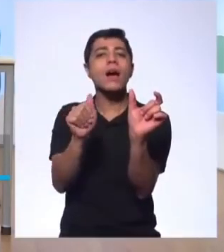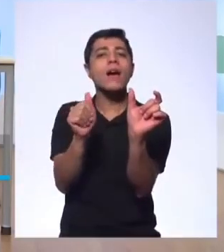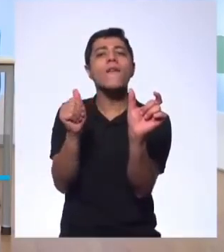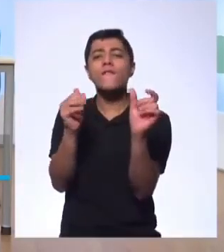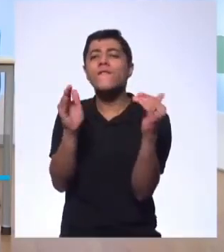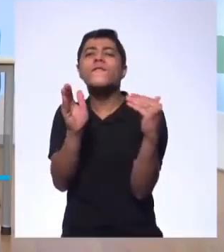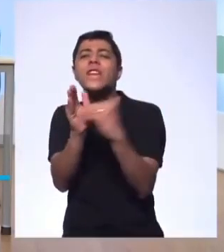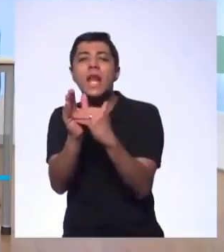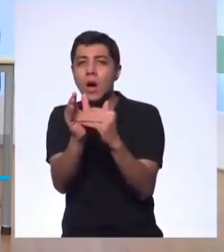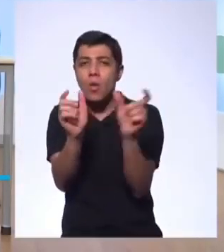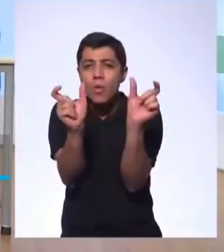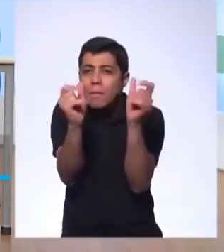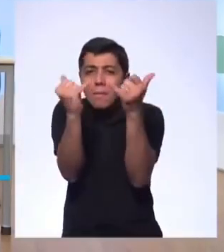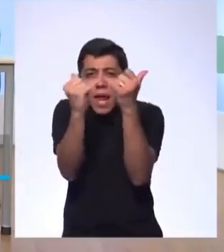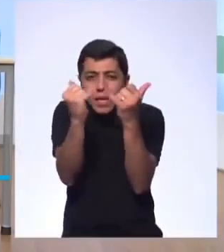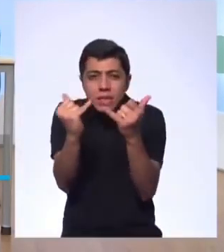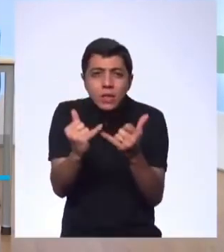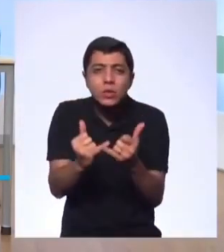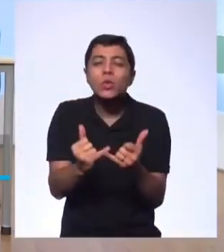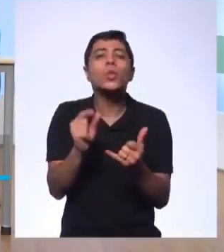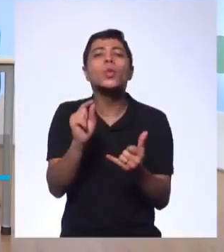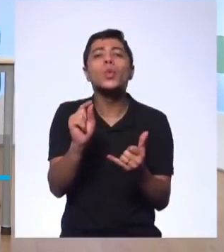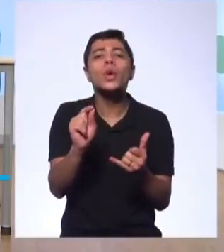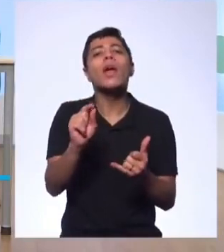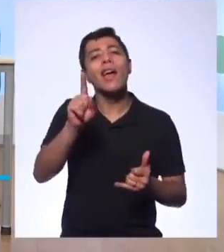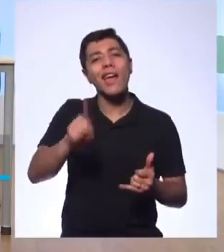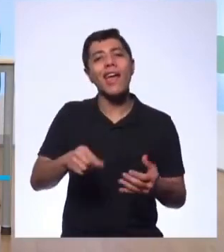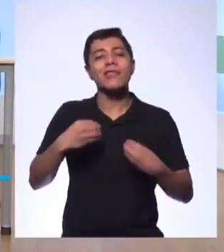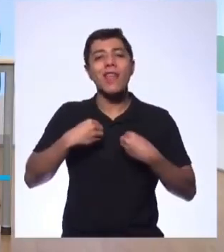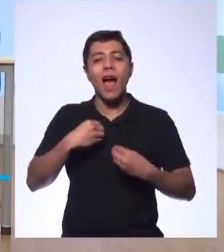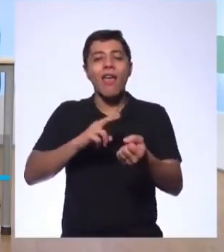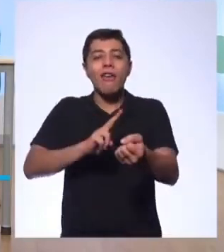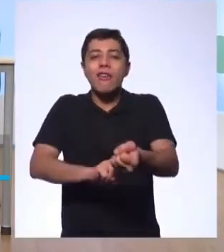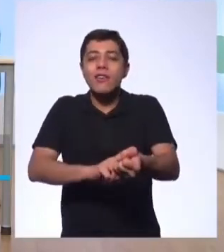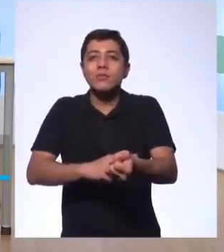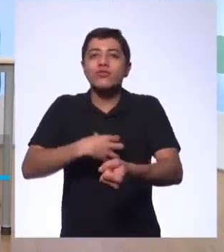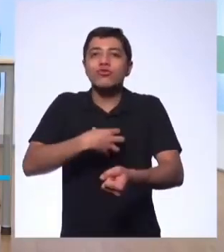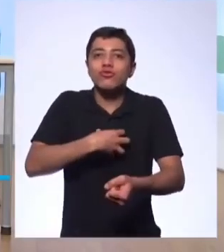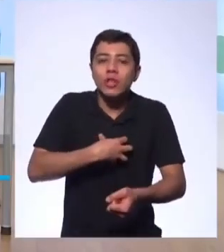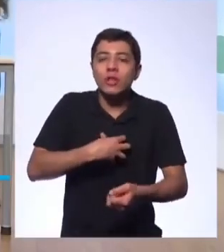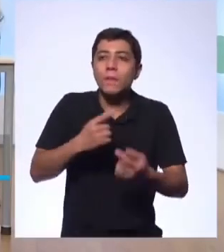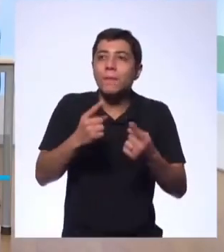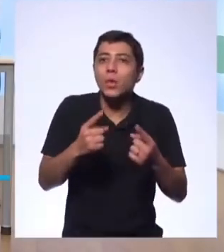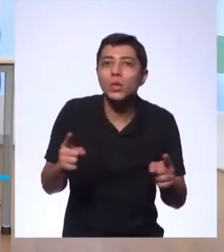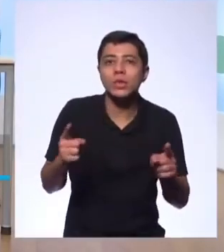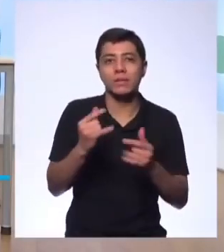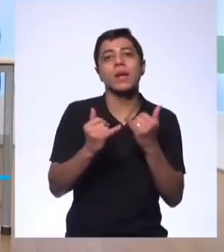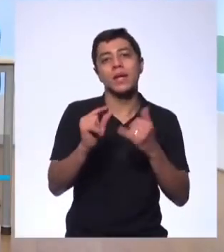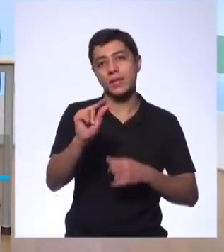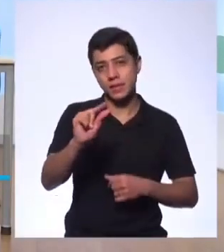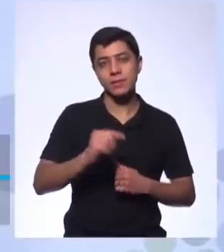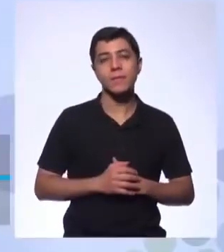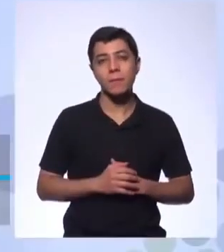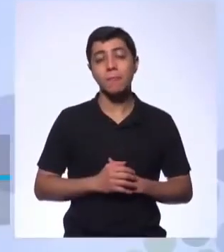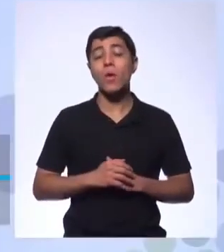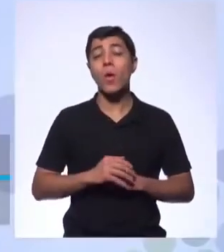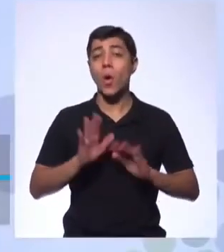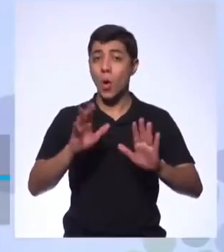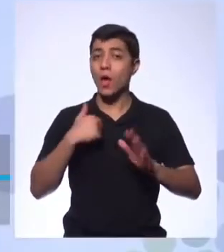essa resposta para daqui a pouquinho, porque eu quero emendar com outra pergunta. Então, guardem isso, né? Por que